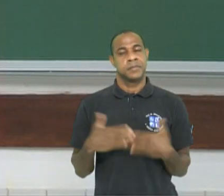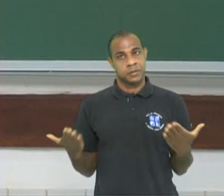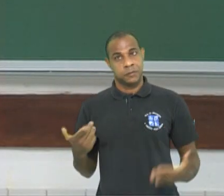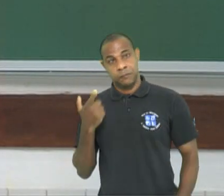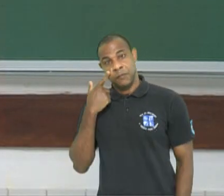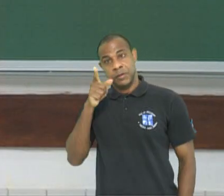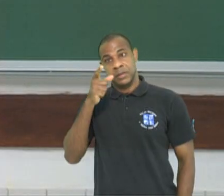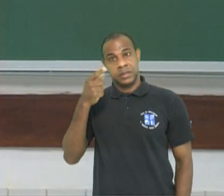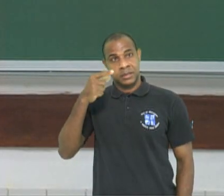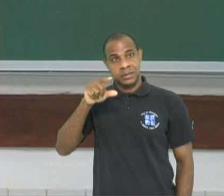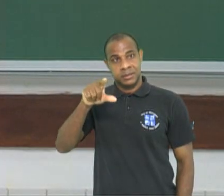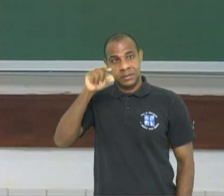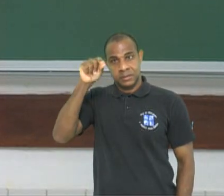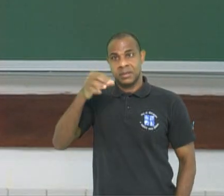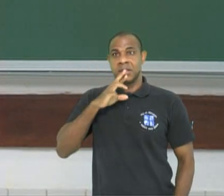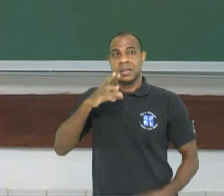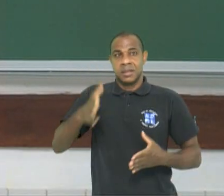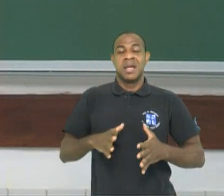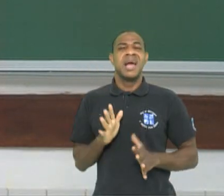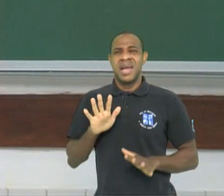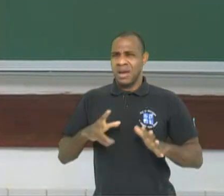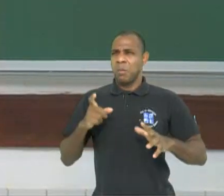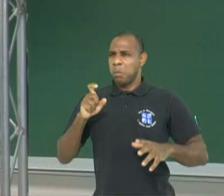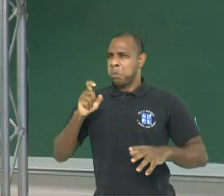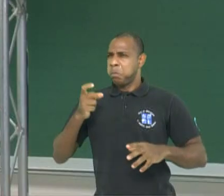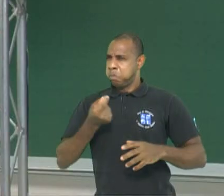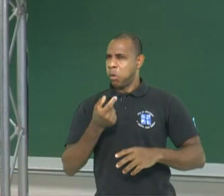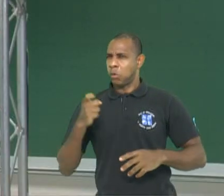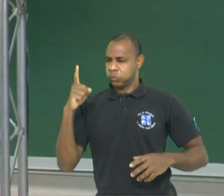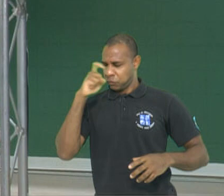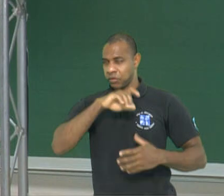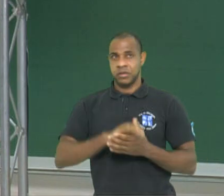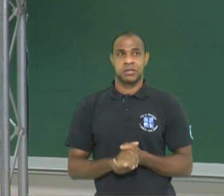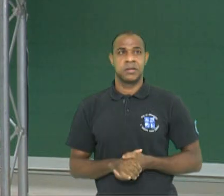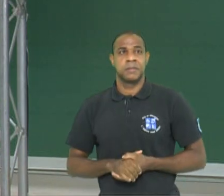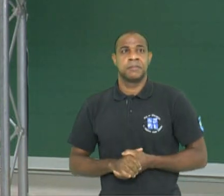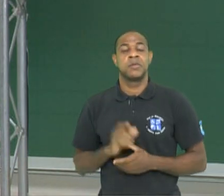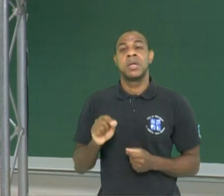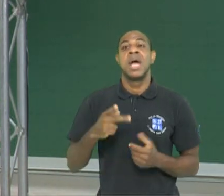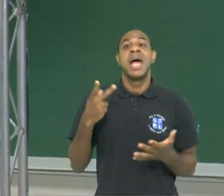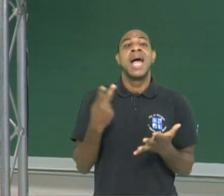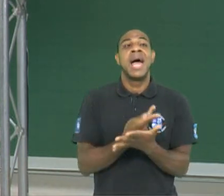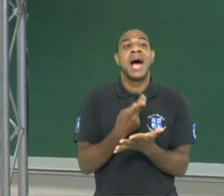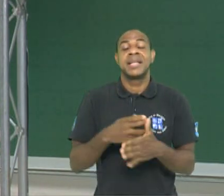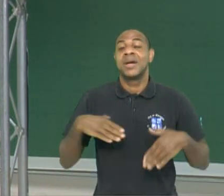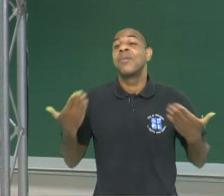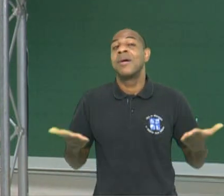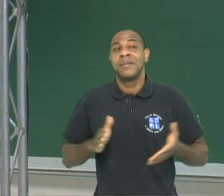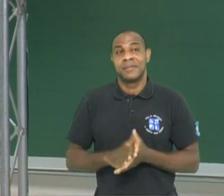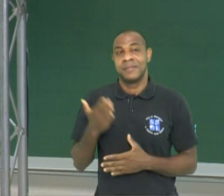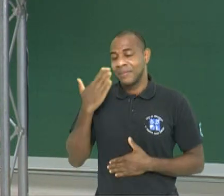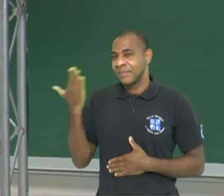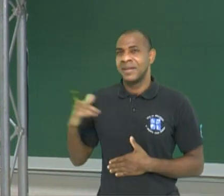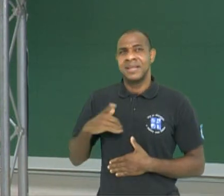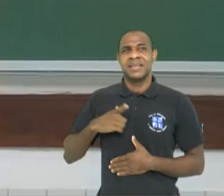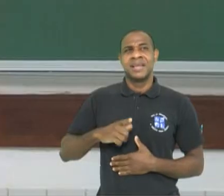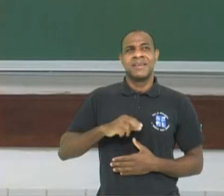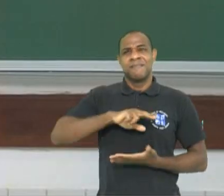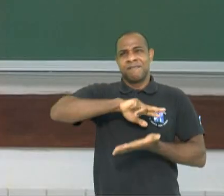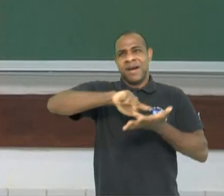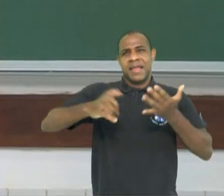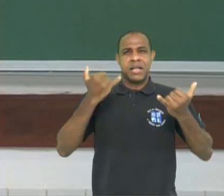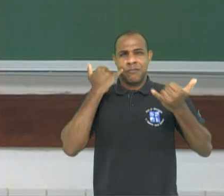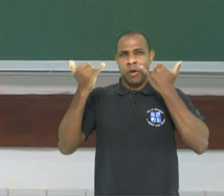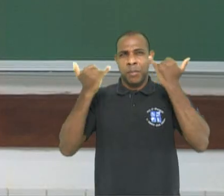Vamos ver se vocês acertaram. Essa é uma questão um pouquinho mais difícil, né? Ou seja, a alternativa incorreta, né? Então nós temos ali várias informações,